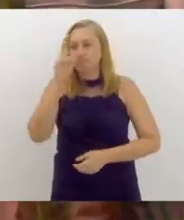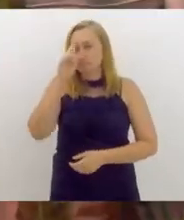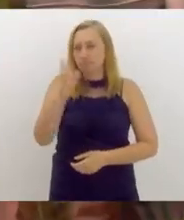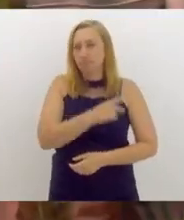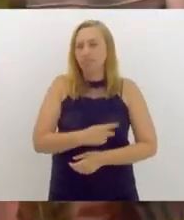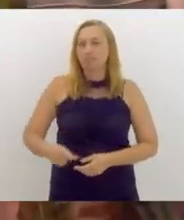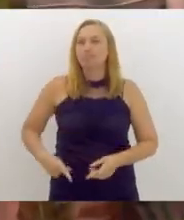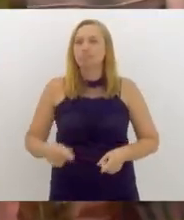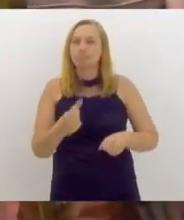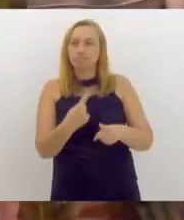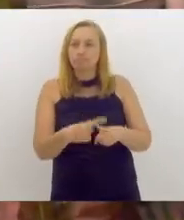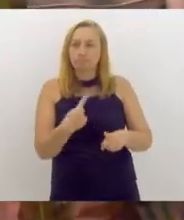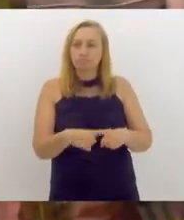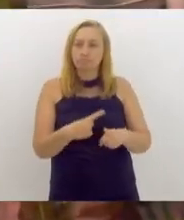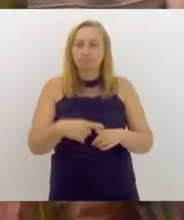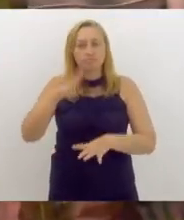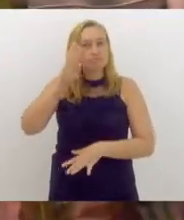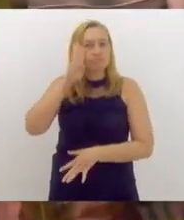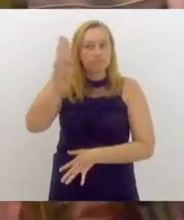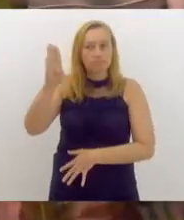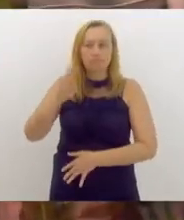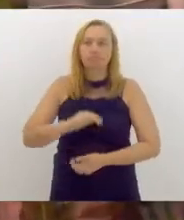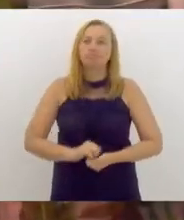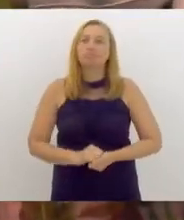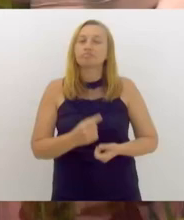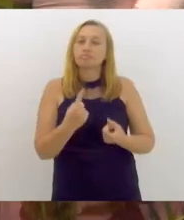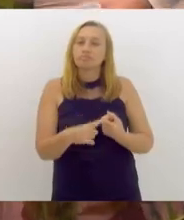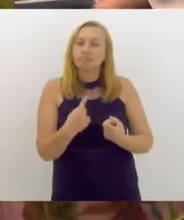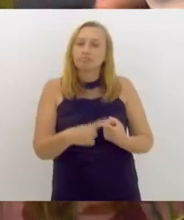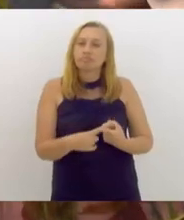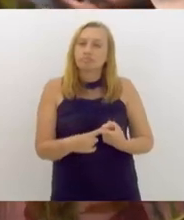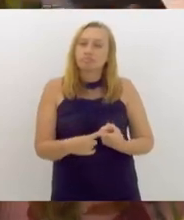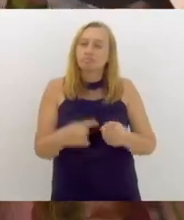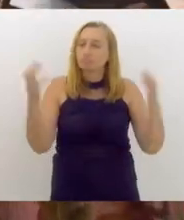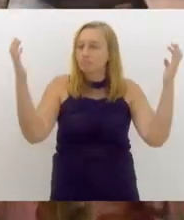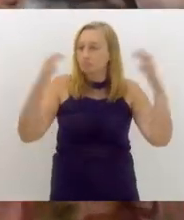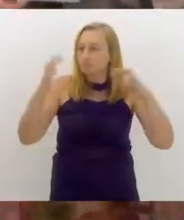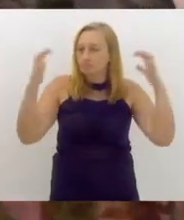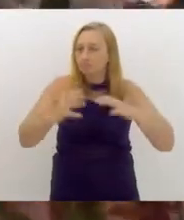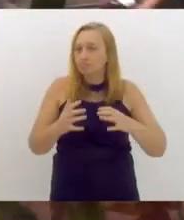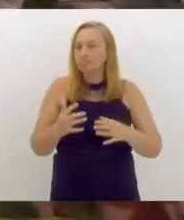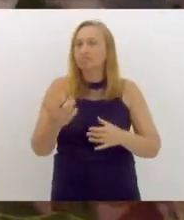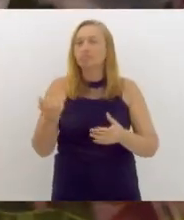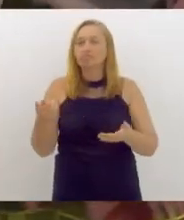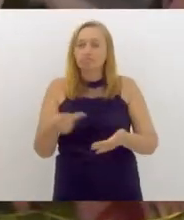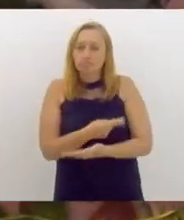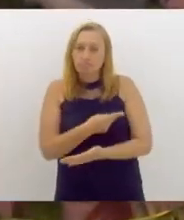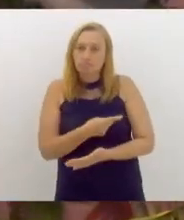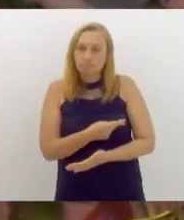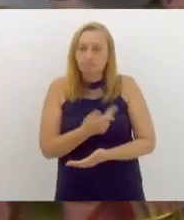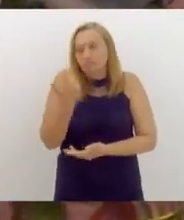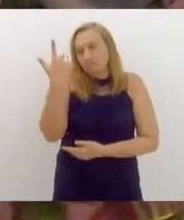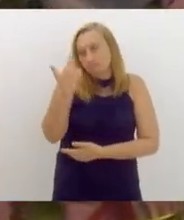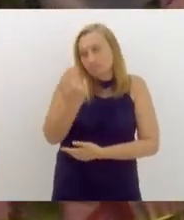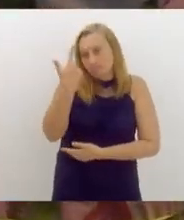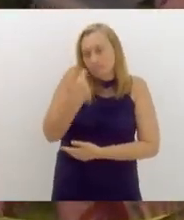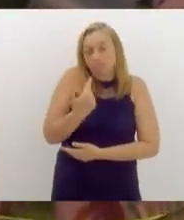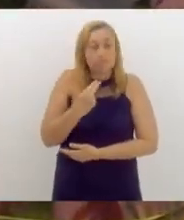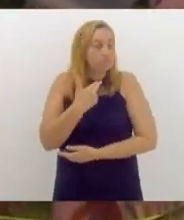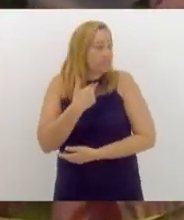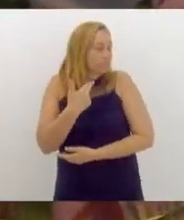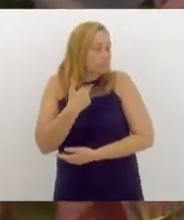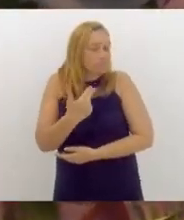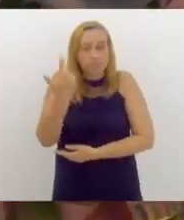presidente, porque é fundamental, porque as chuvas, elas vão acontecer, elas são naturais. O que não pode